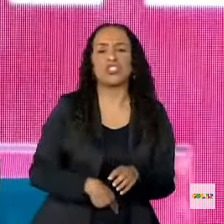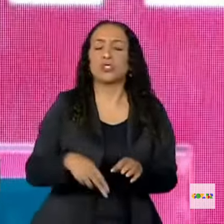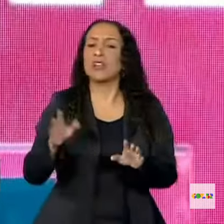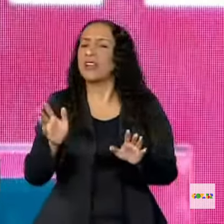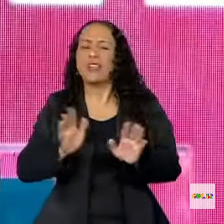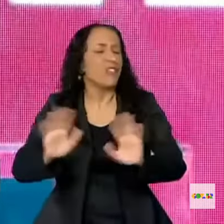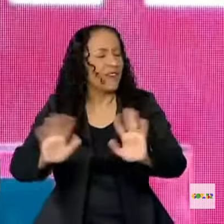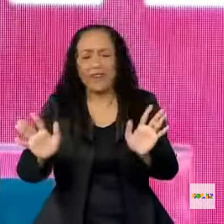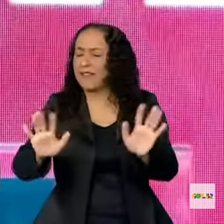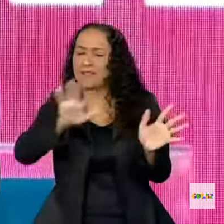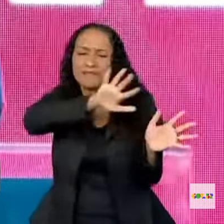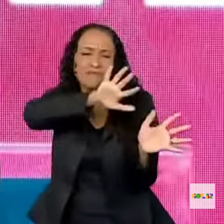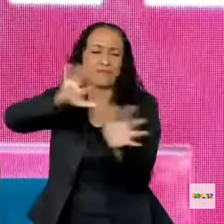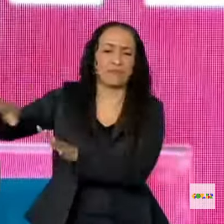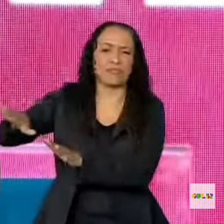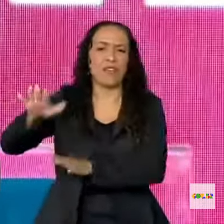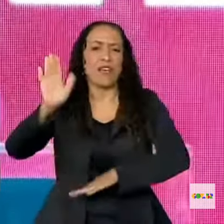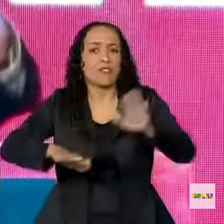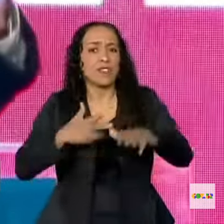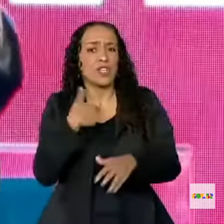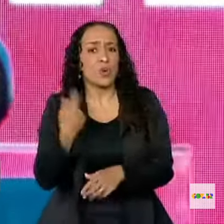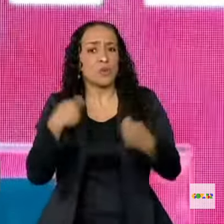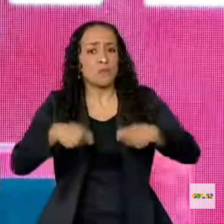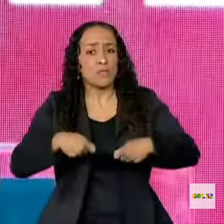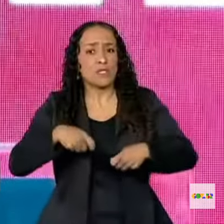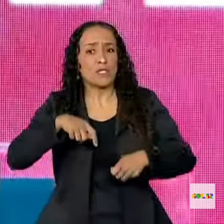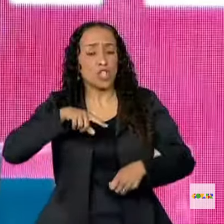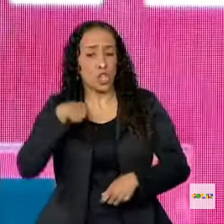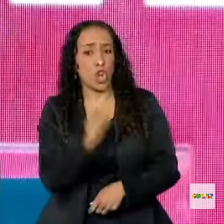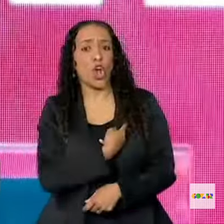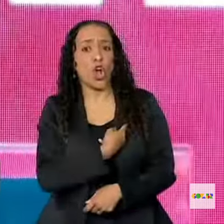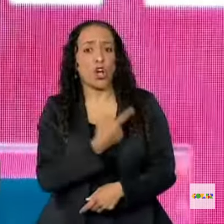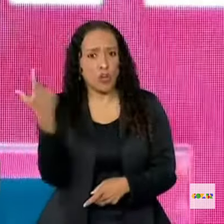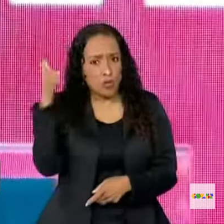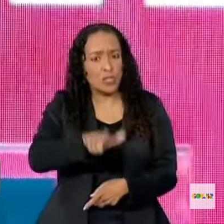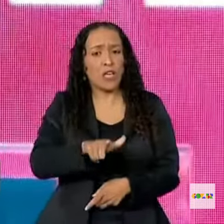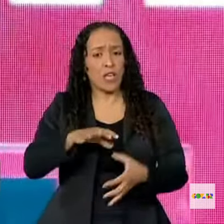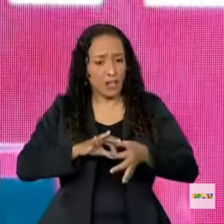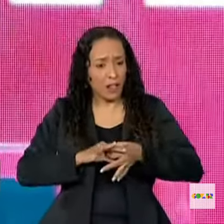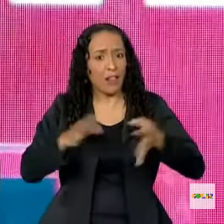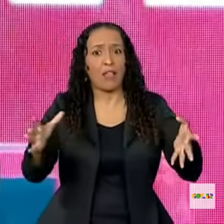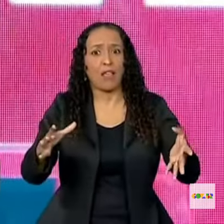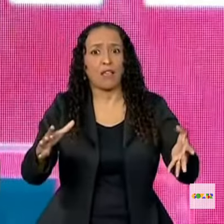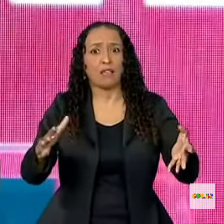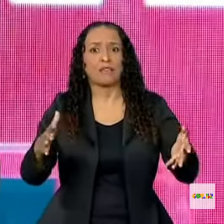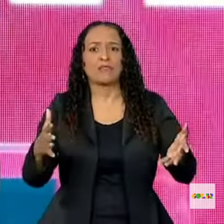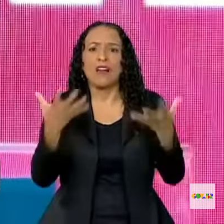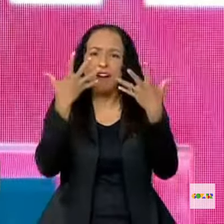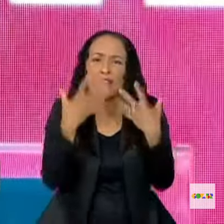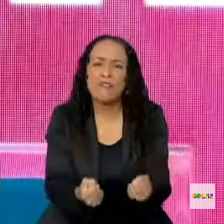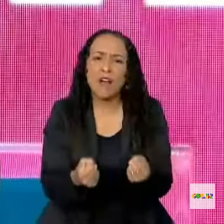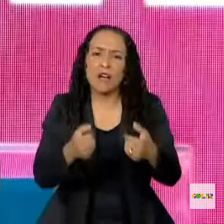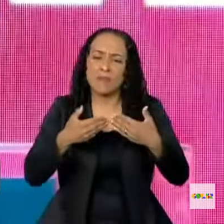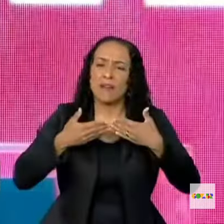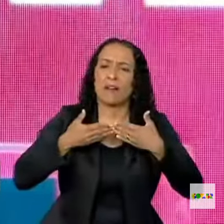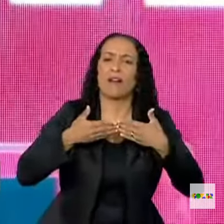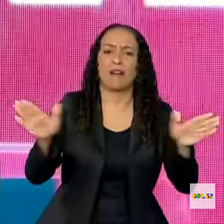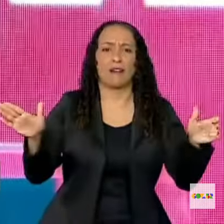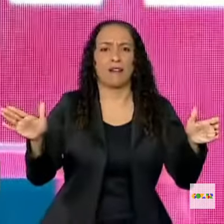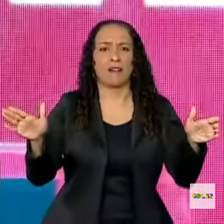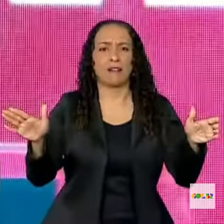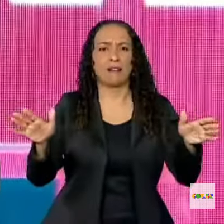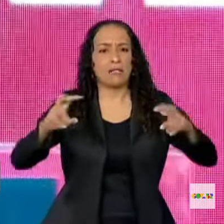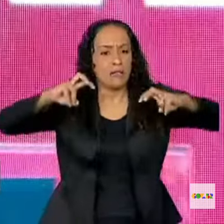não muas as coisas dependem de nós está no nosso alcance está na nossa disposição vamos nos Abrir